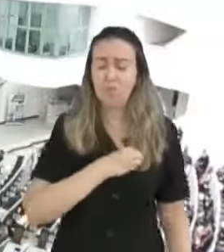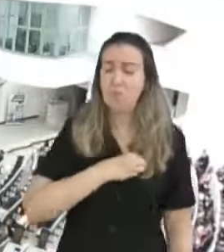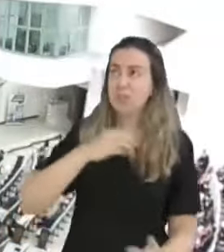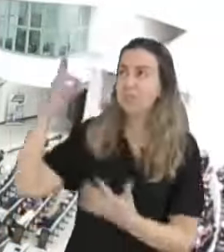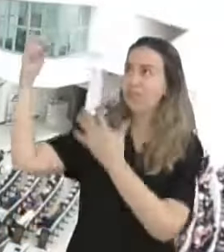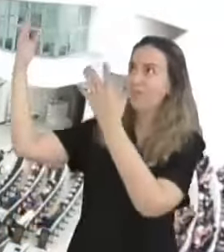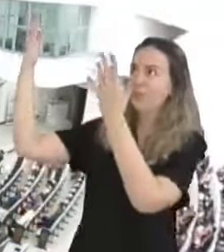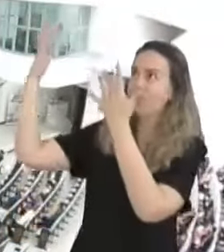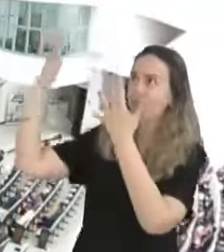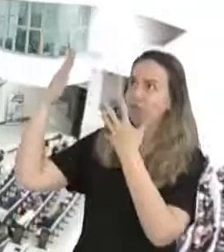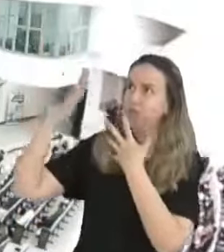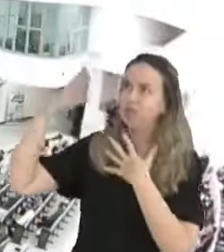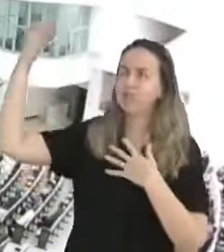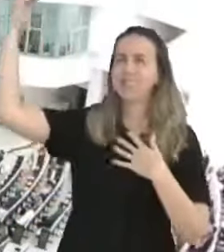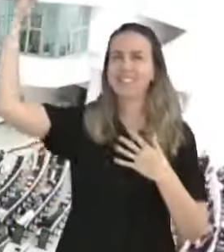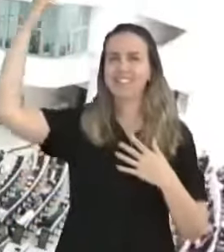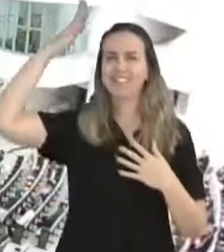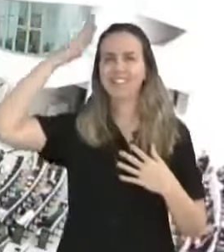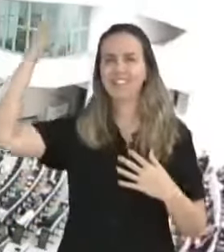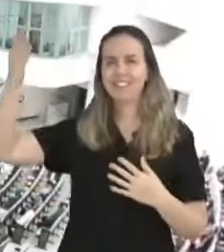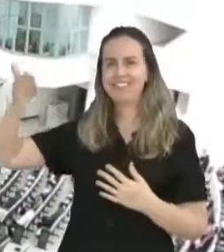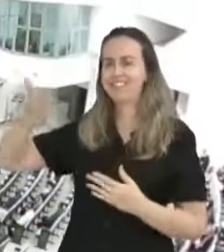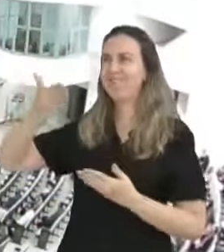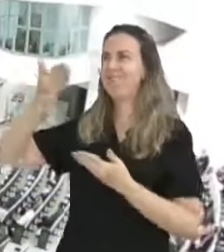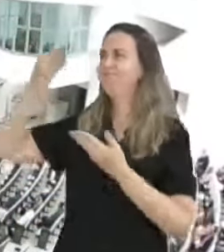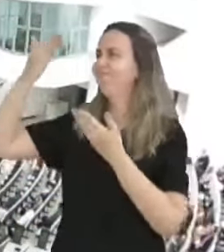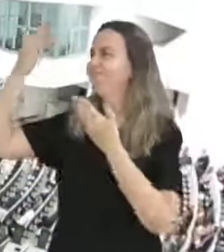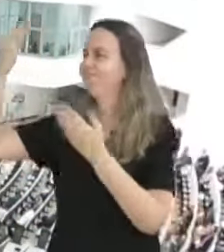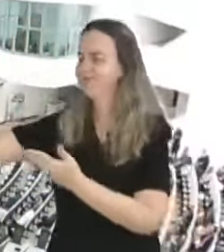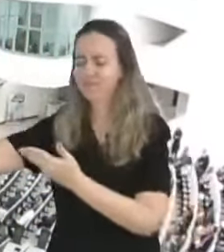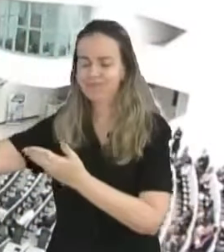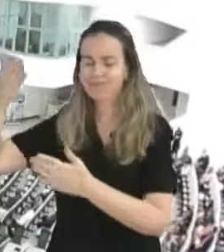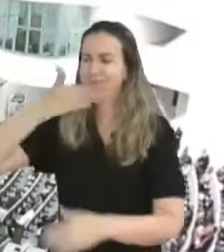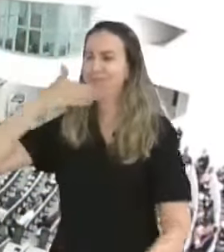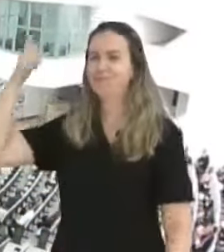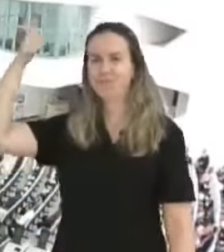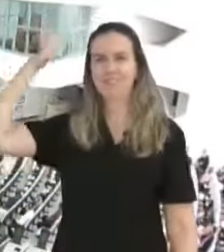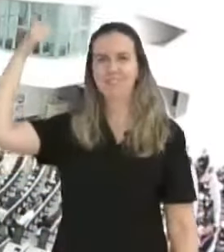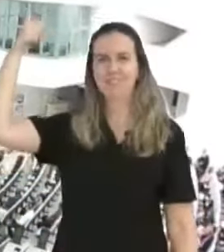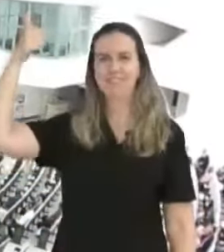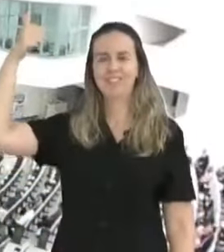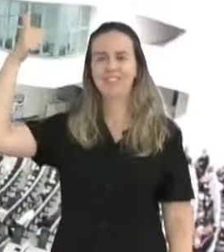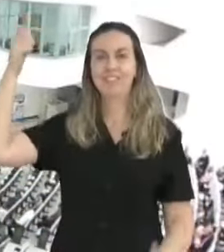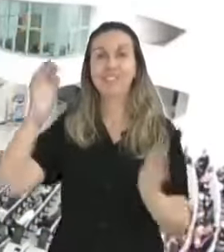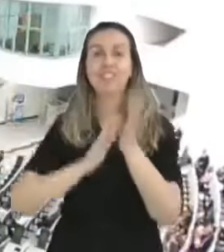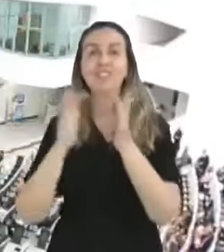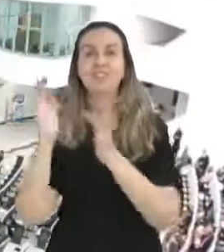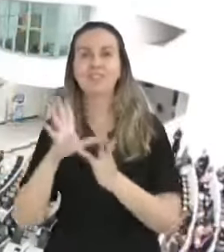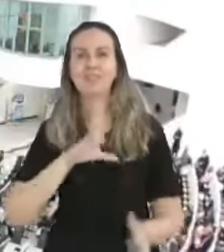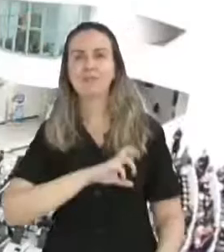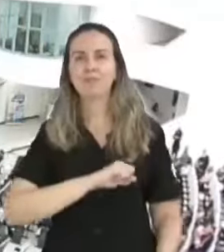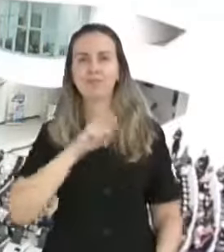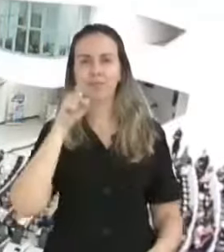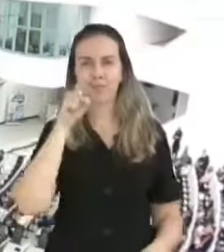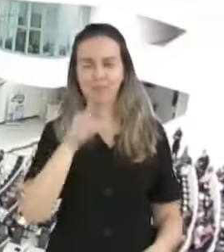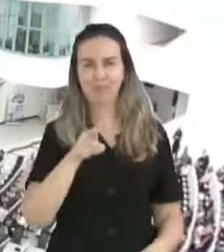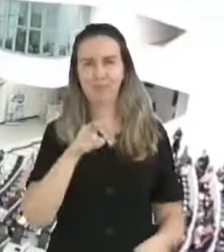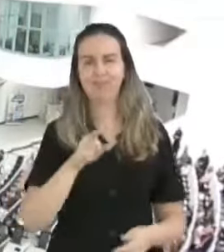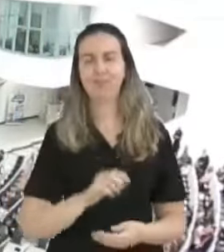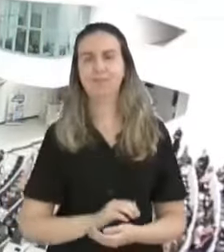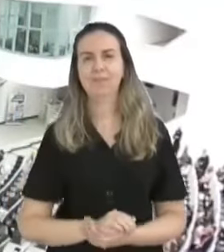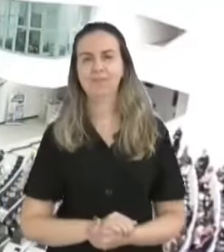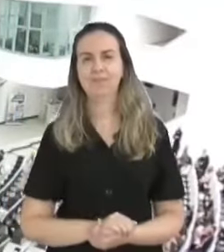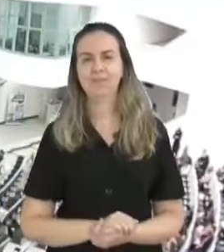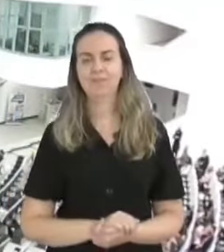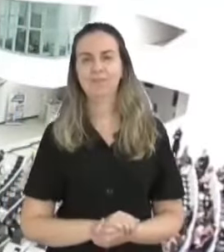pecado, superabundou a graça. Por isso, venha. Jesus te ama.